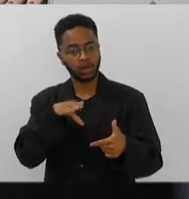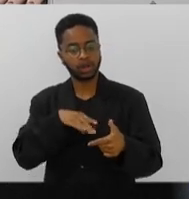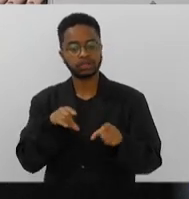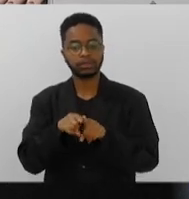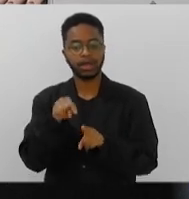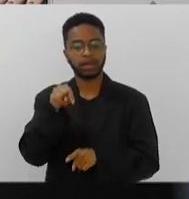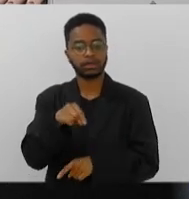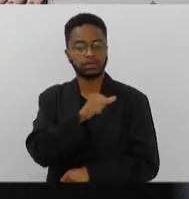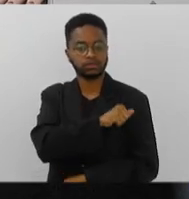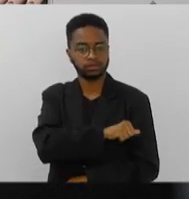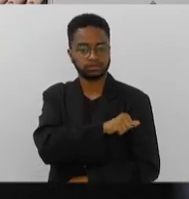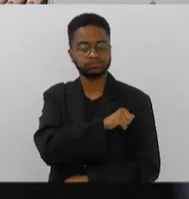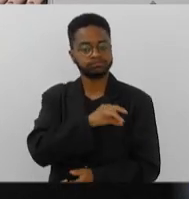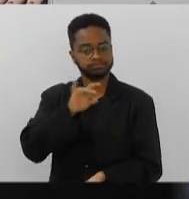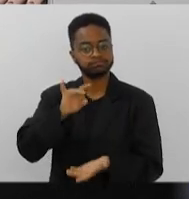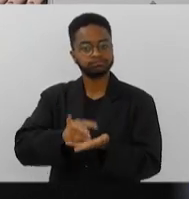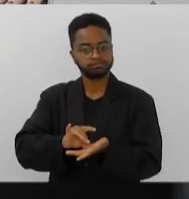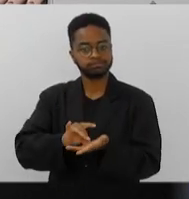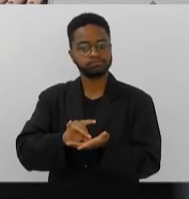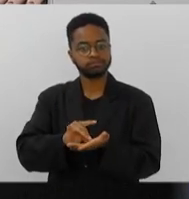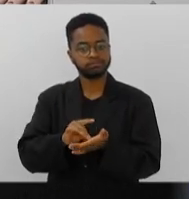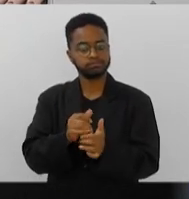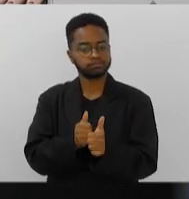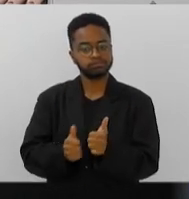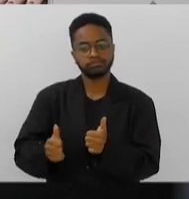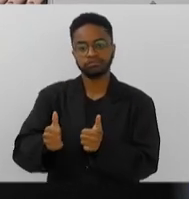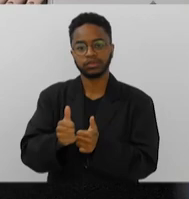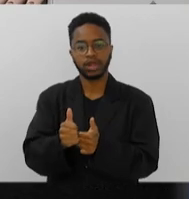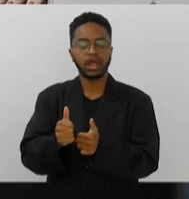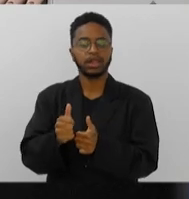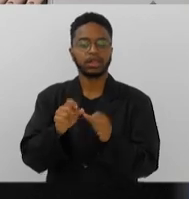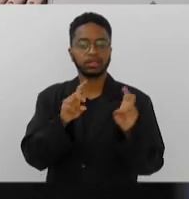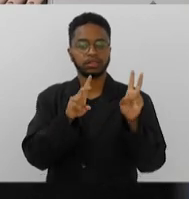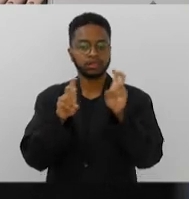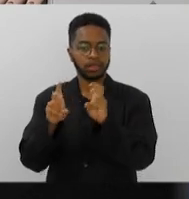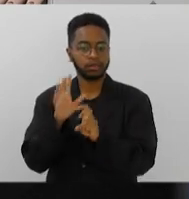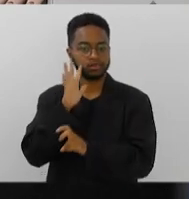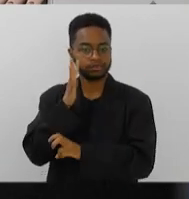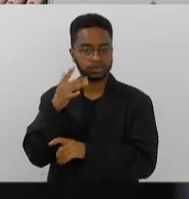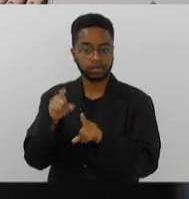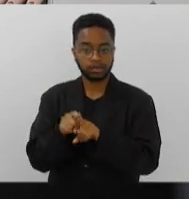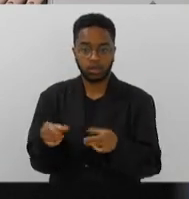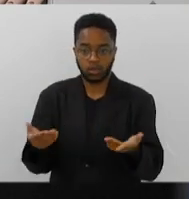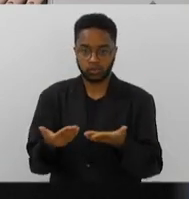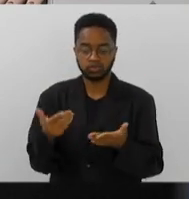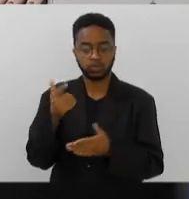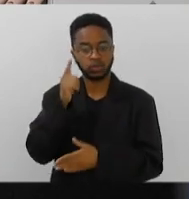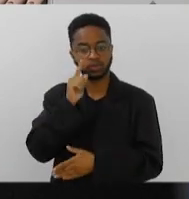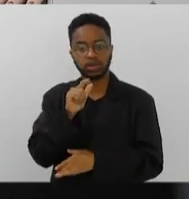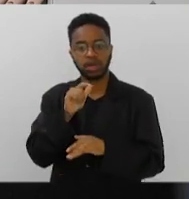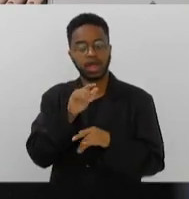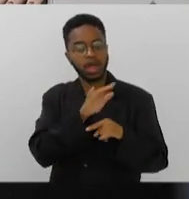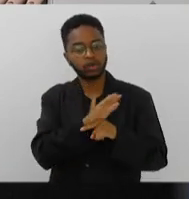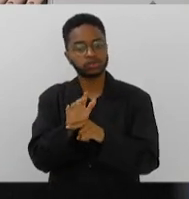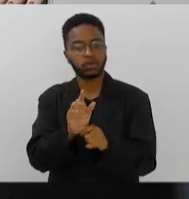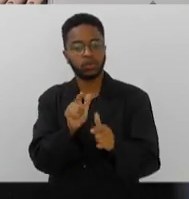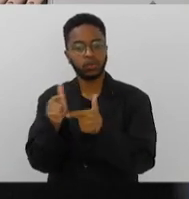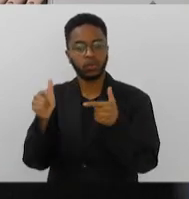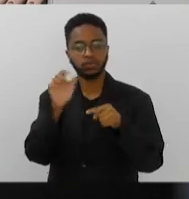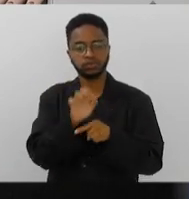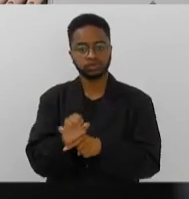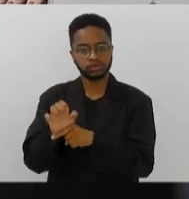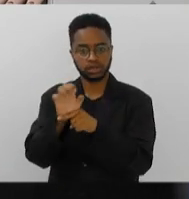Janeiro está, de fato, à frente desta questão e hoje pode ajudar, inclusive, a municiar outros estados para